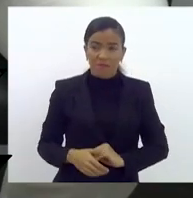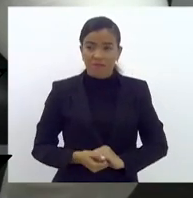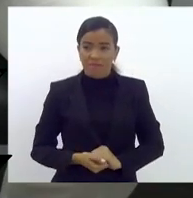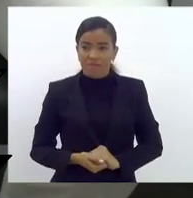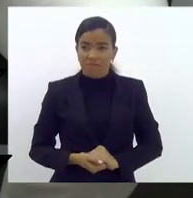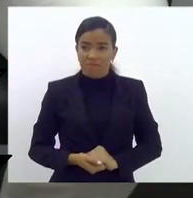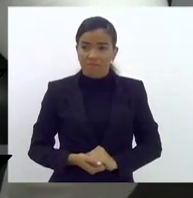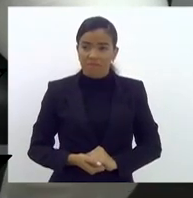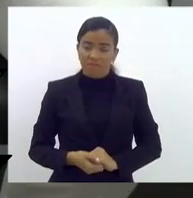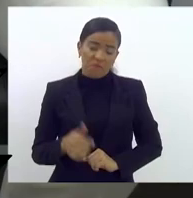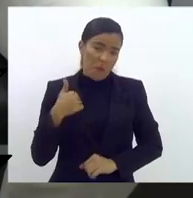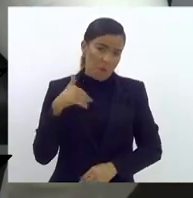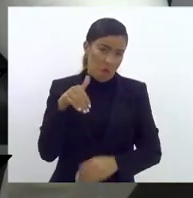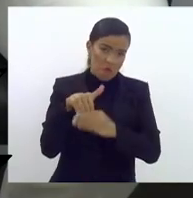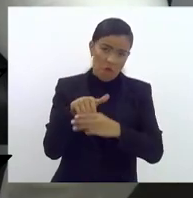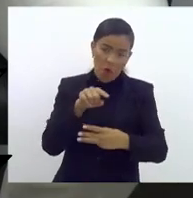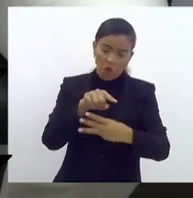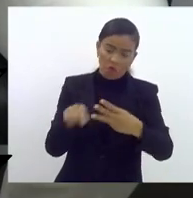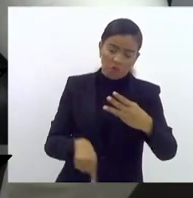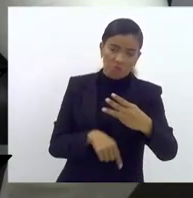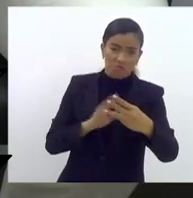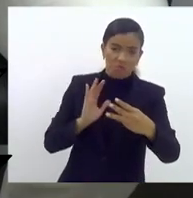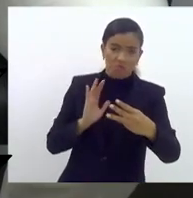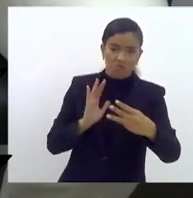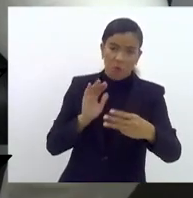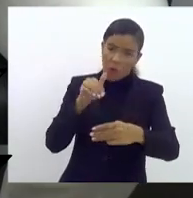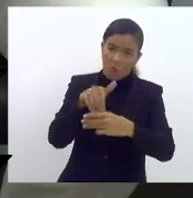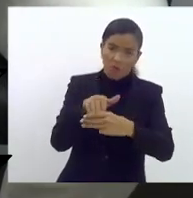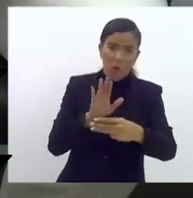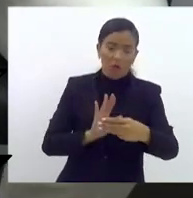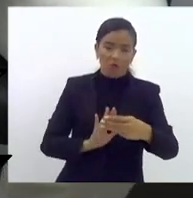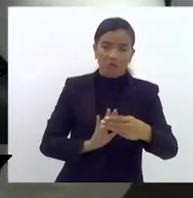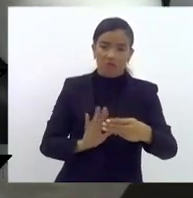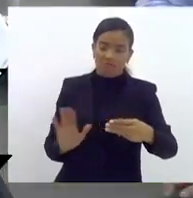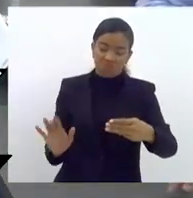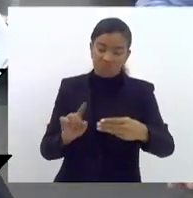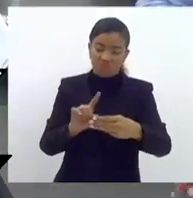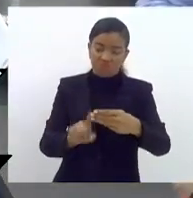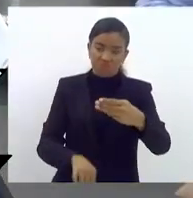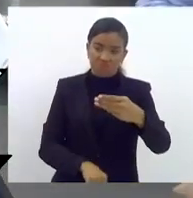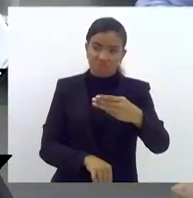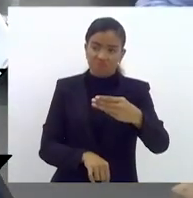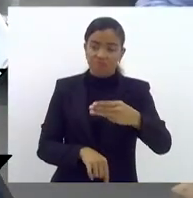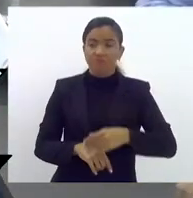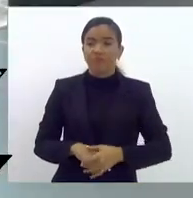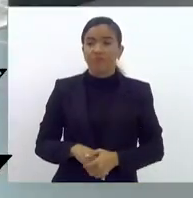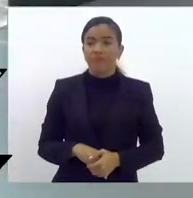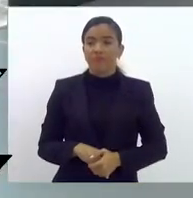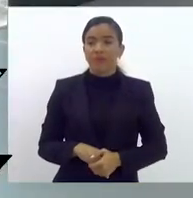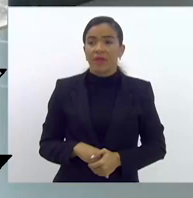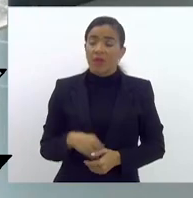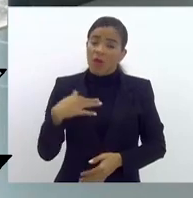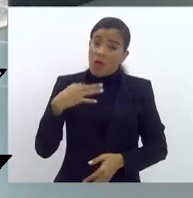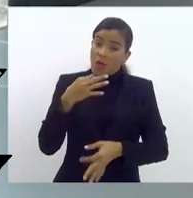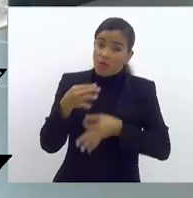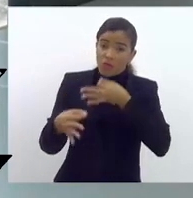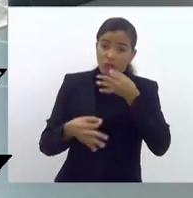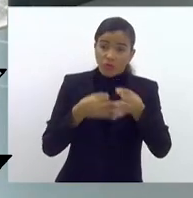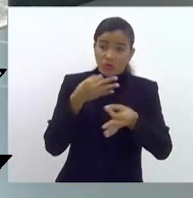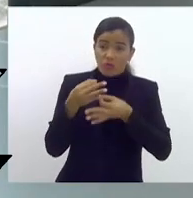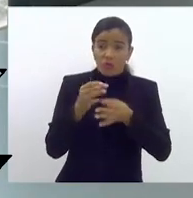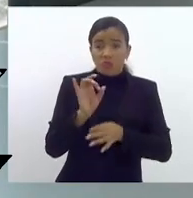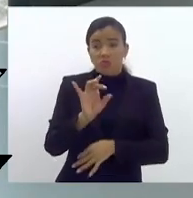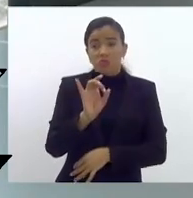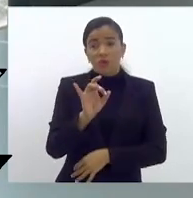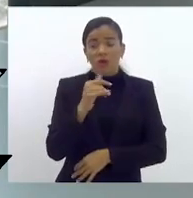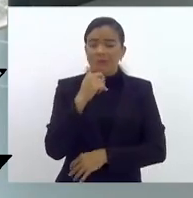Essa vai ser o meu voto nos três eu eu vou Vou sugerir aqui que a gente então eu fico